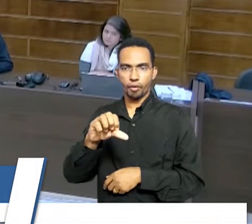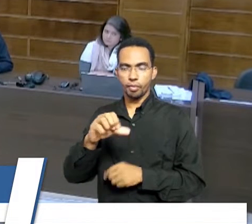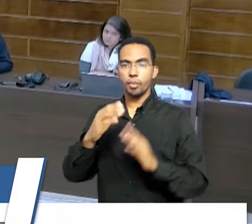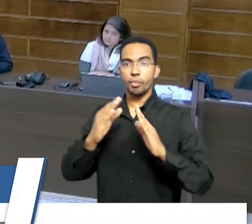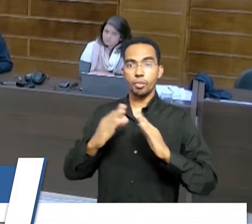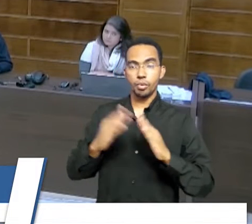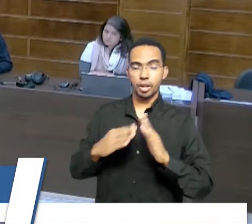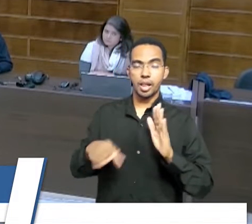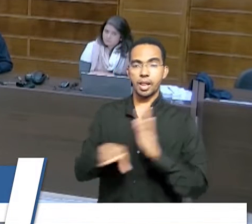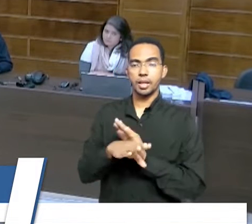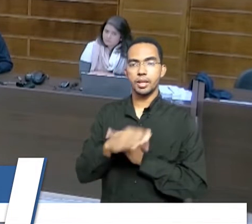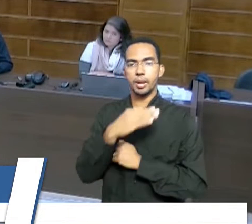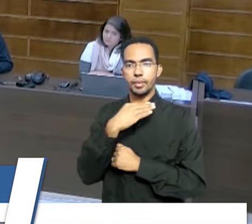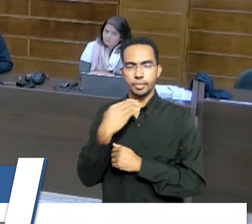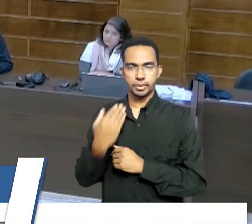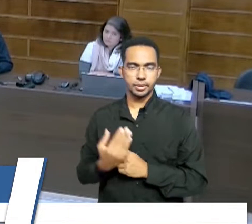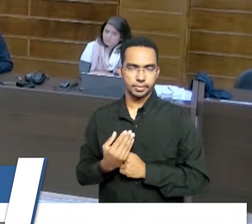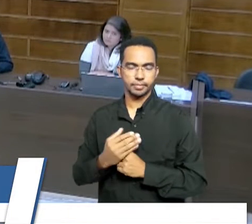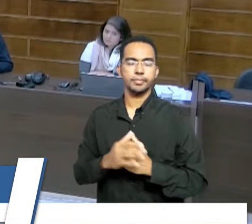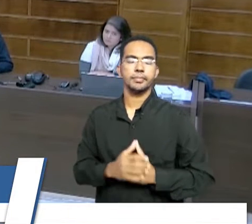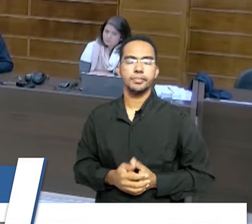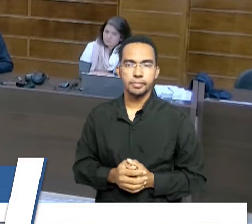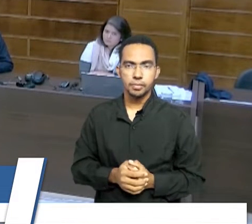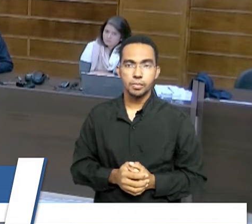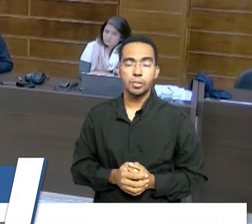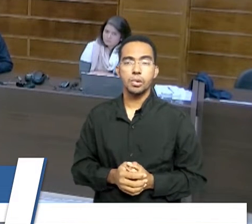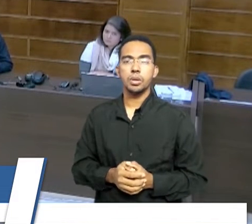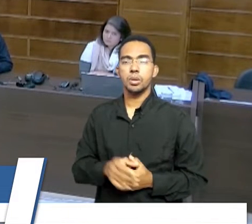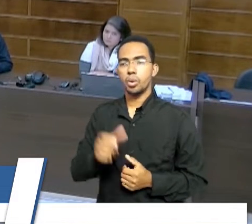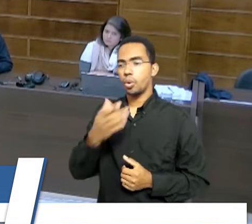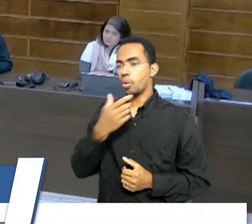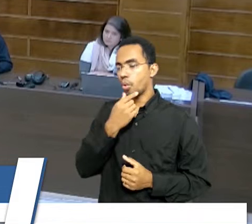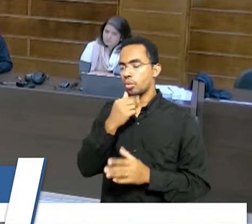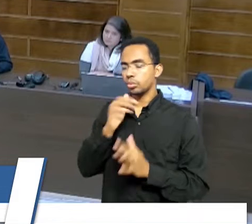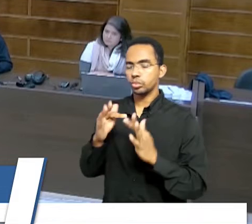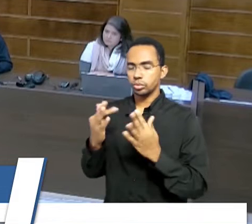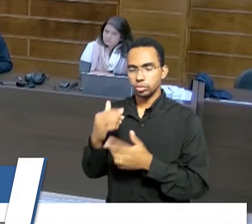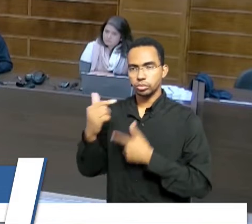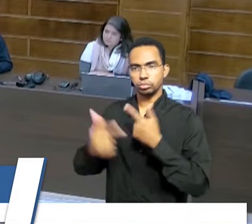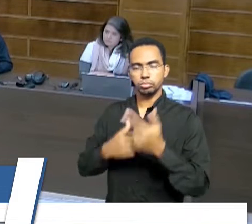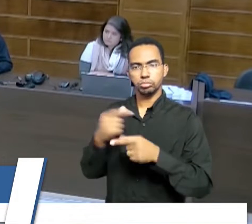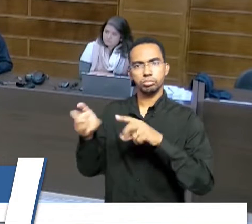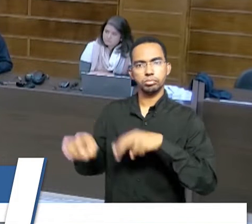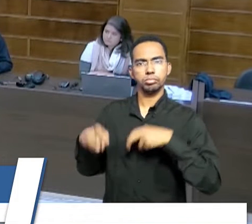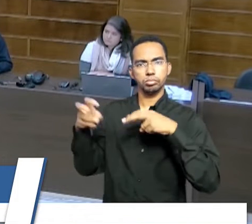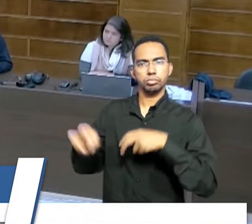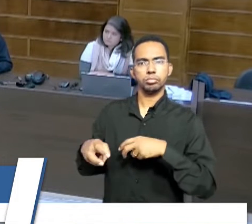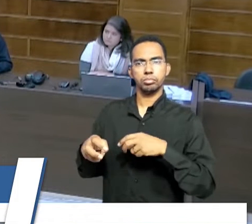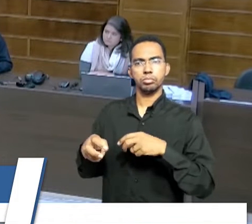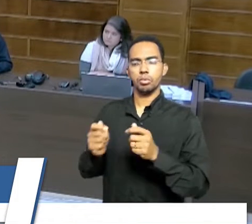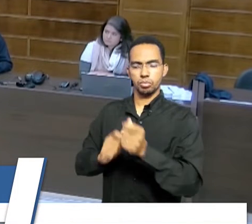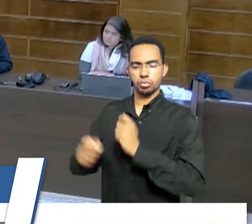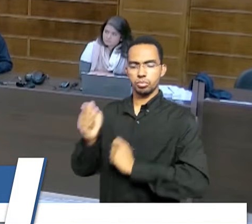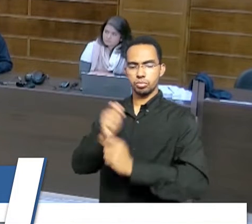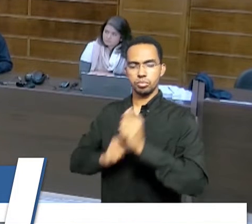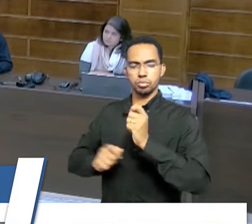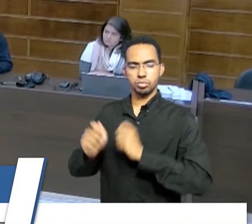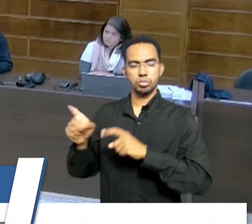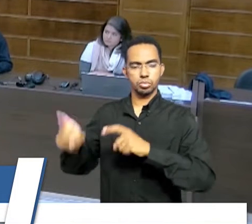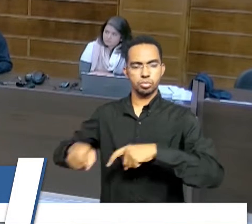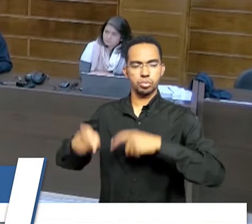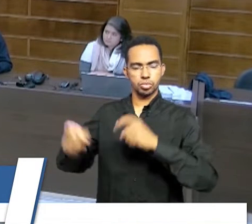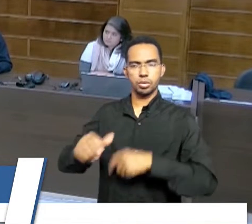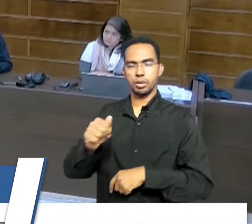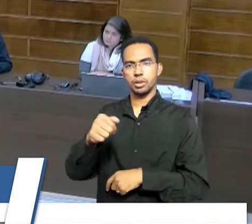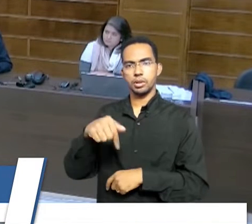vida. Homem simples, trabalhador rural, administrou o sítio Santo Antônio, de